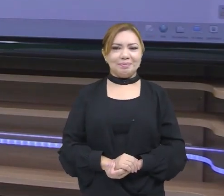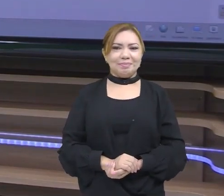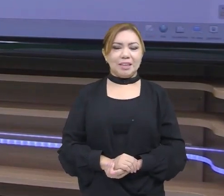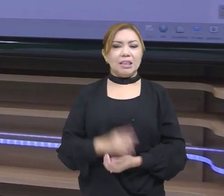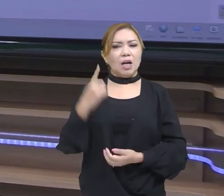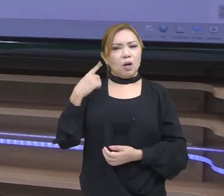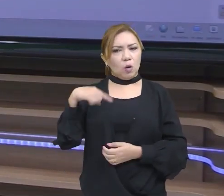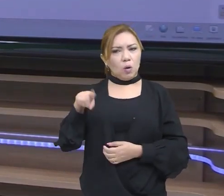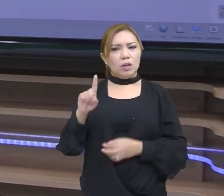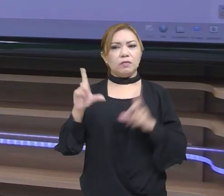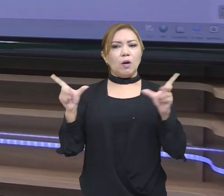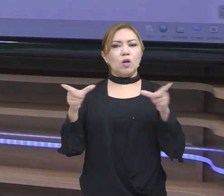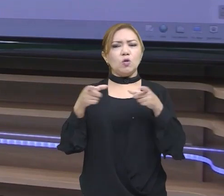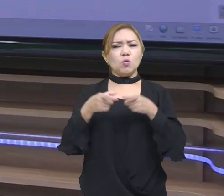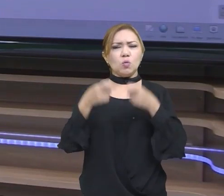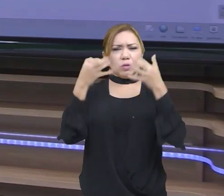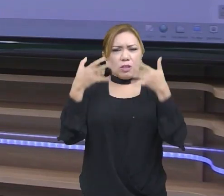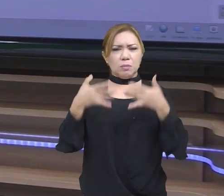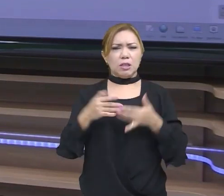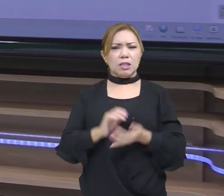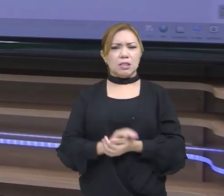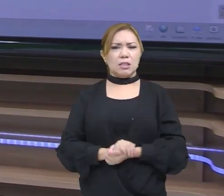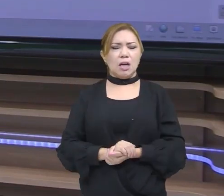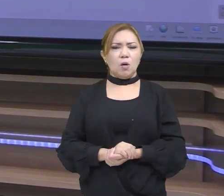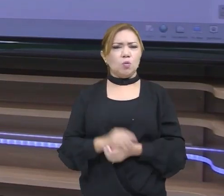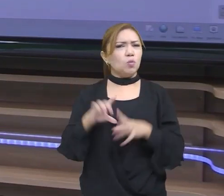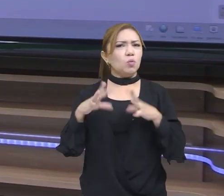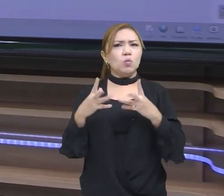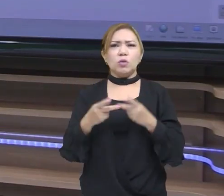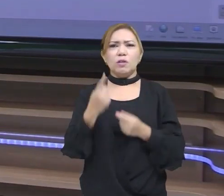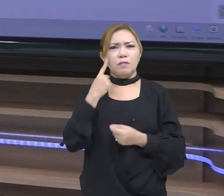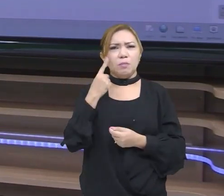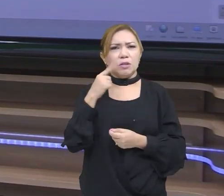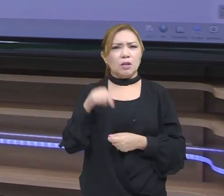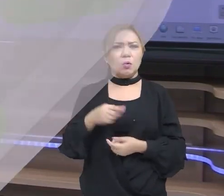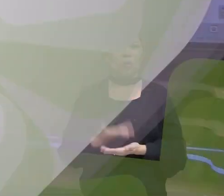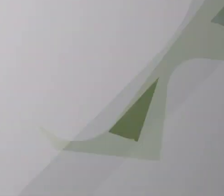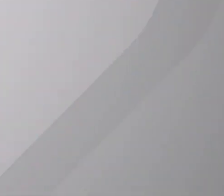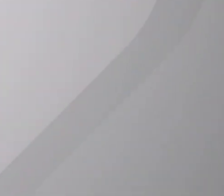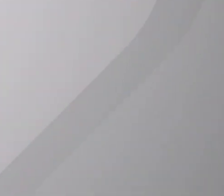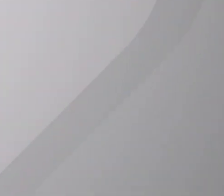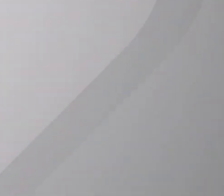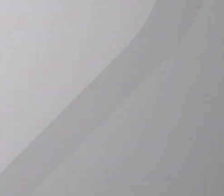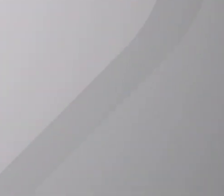nosso resumo. Tudo que nós vimos nessa aula. Vamos para o nosso resumo.